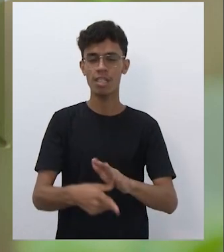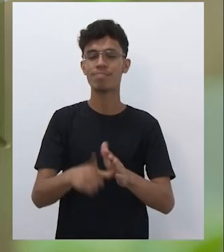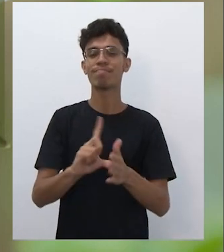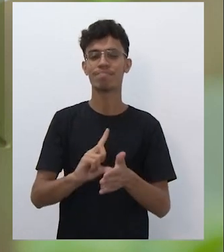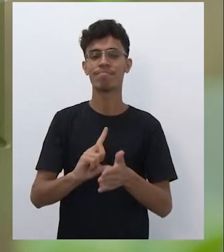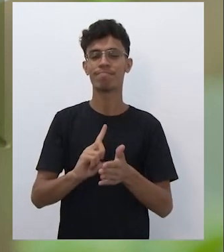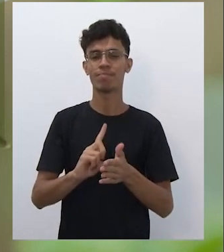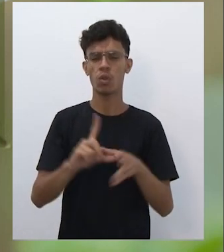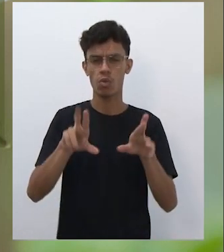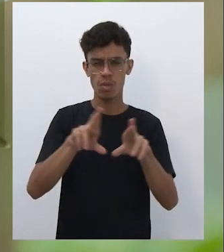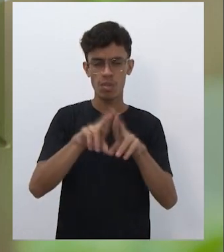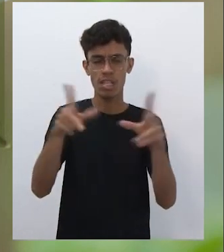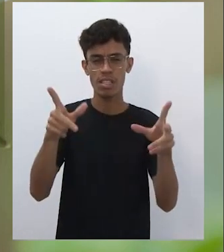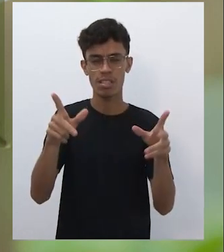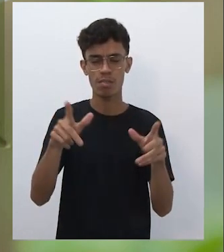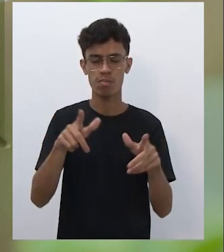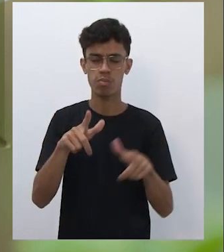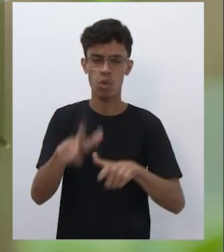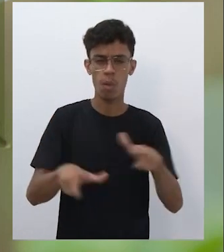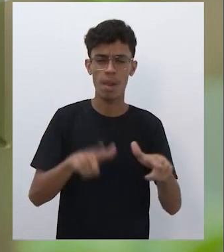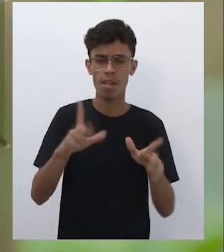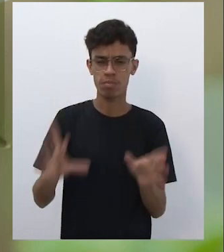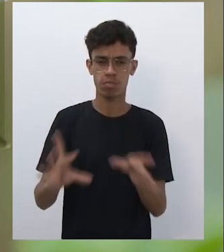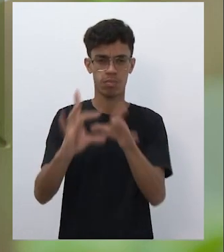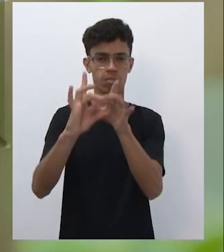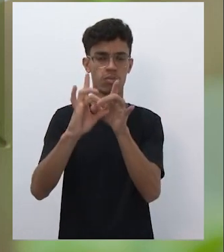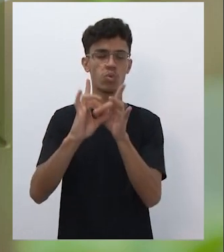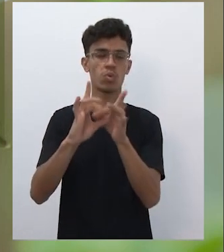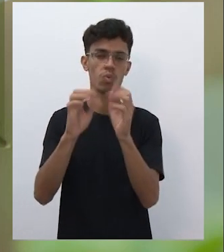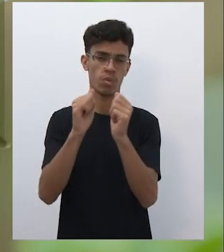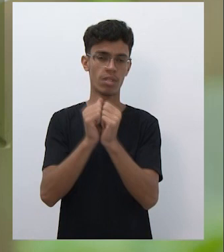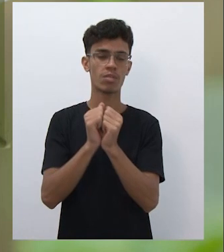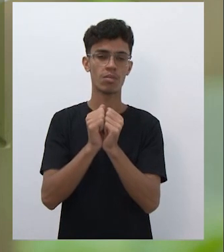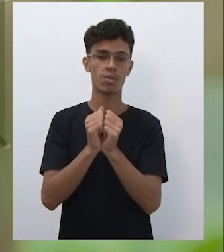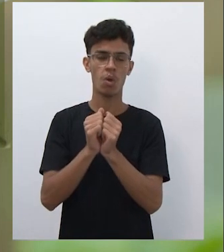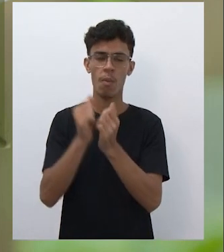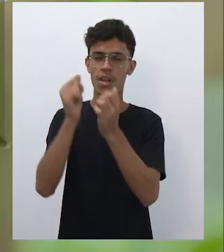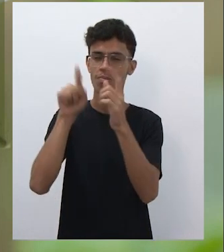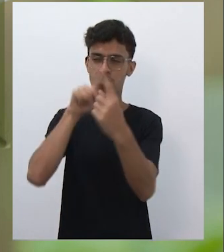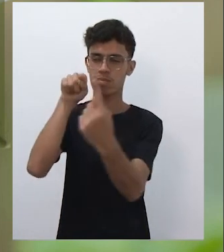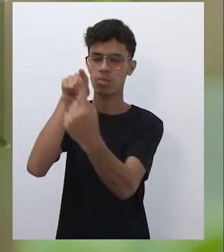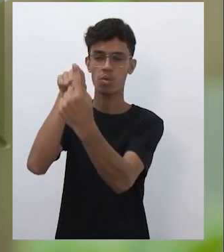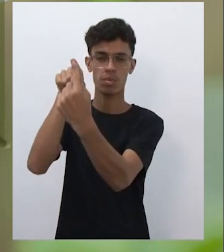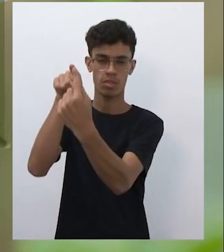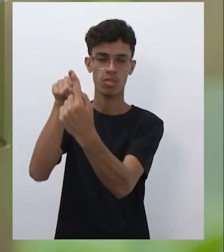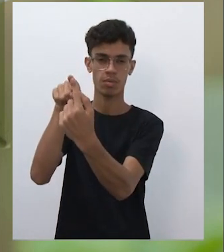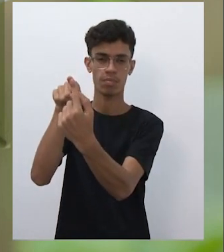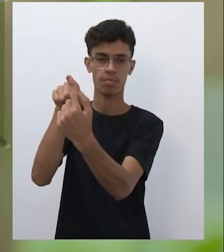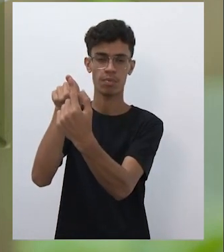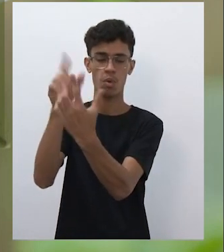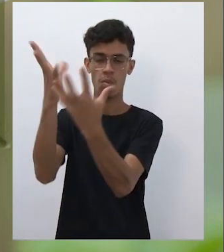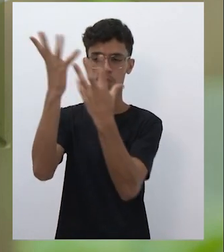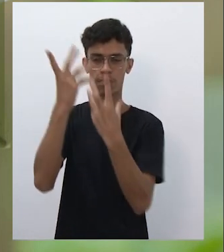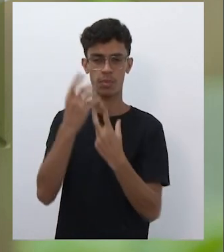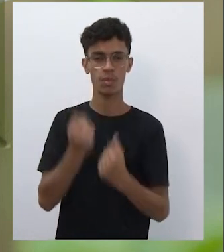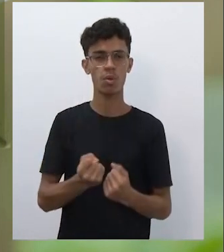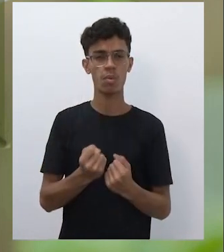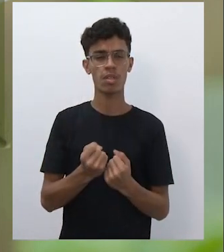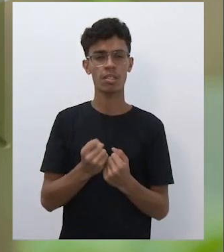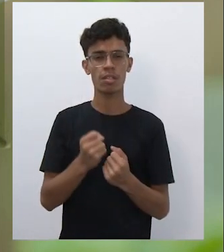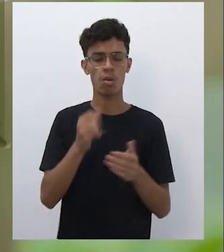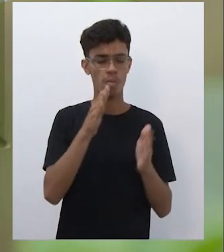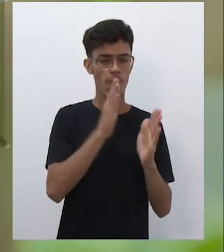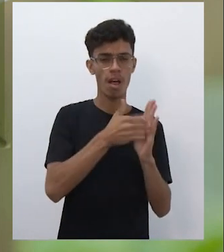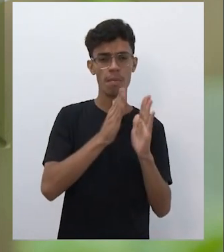toda a diferença trabalhar em equipe e unir esforços para alcançar um objetivo comum, assim como estamos fazendo ao